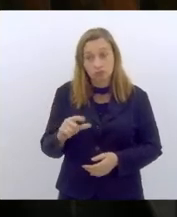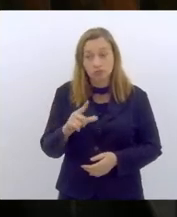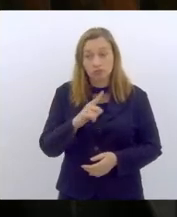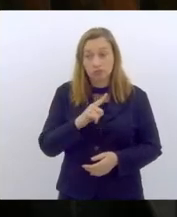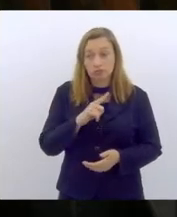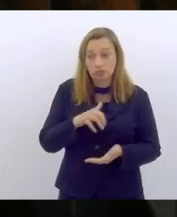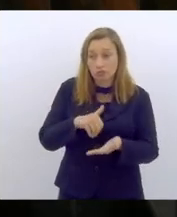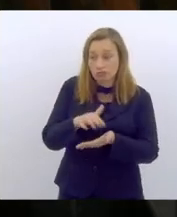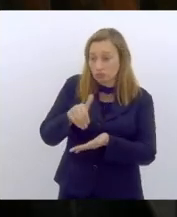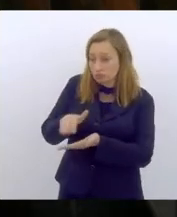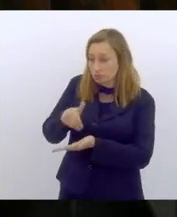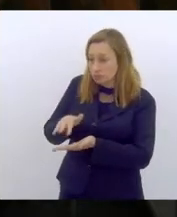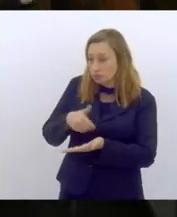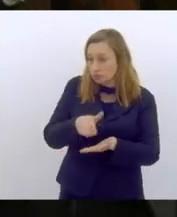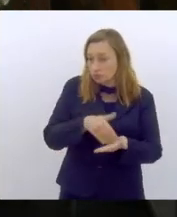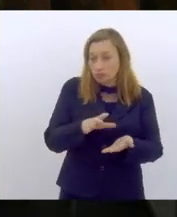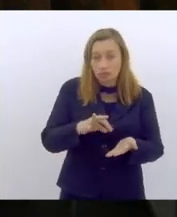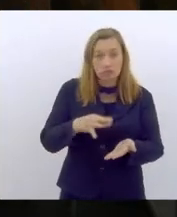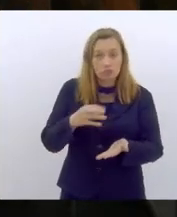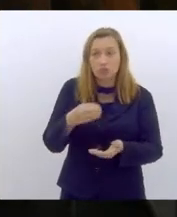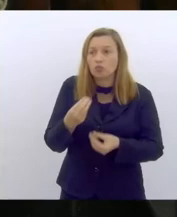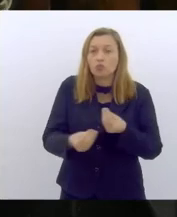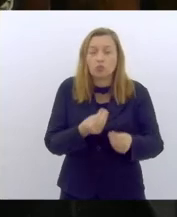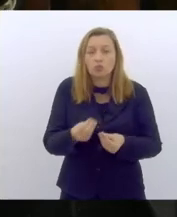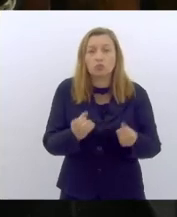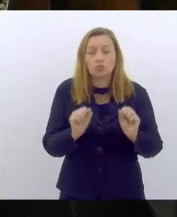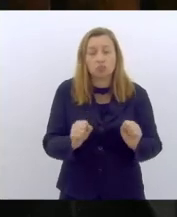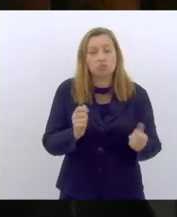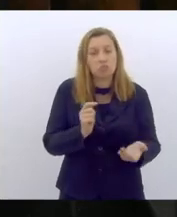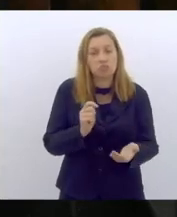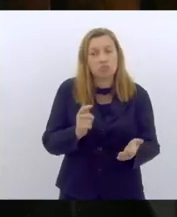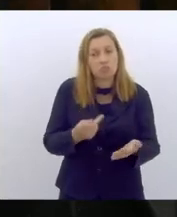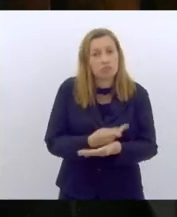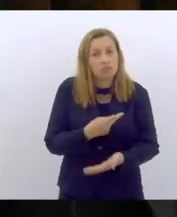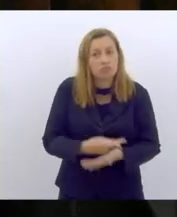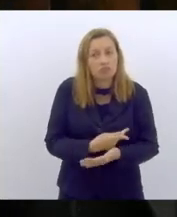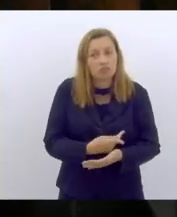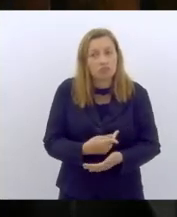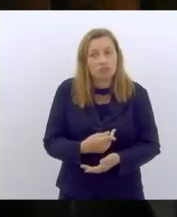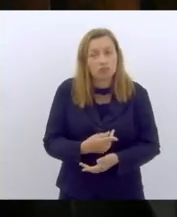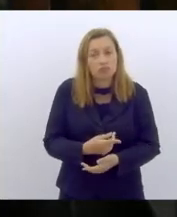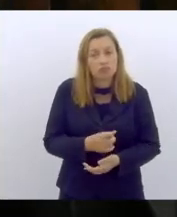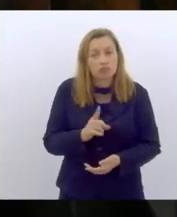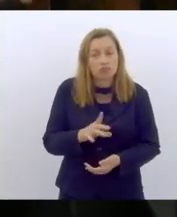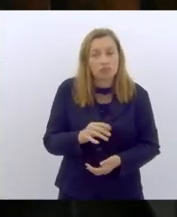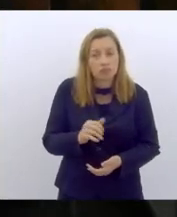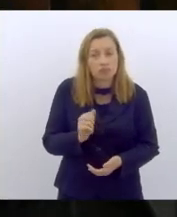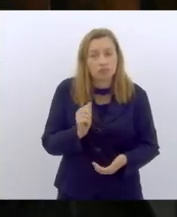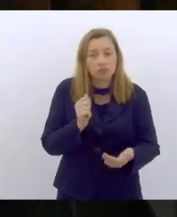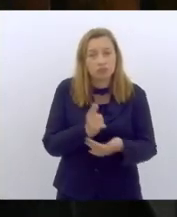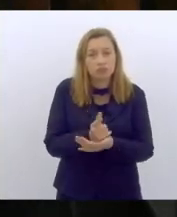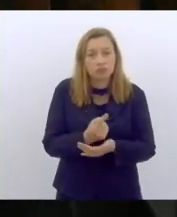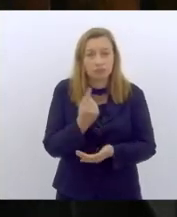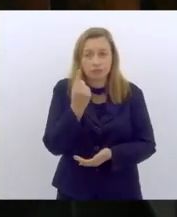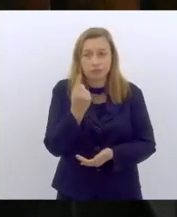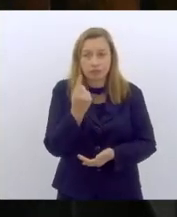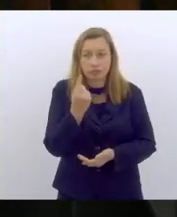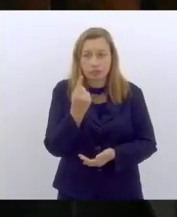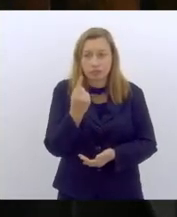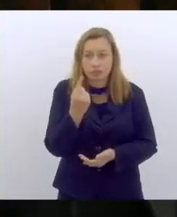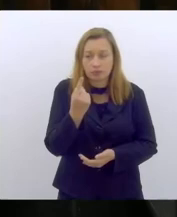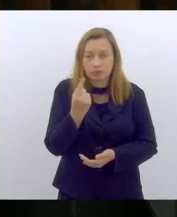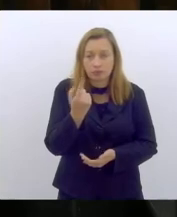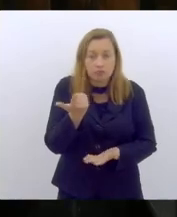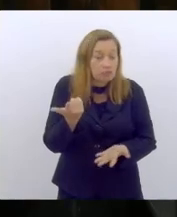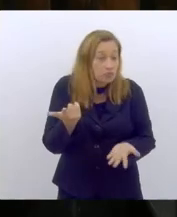demitido todos como é que pode errar tanto se autorga mínima é um você deu 10 falando um